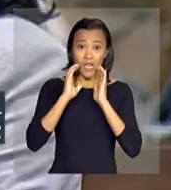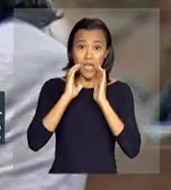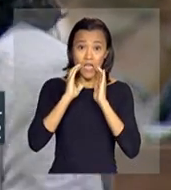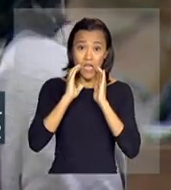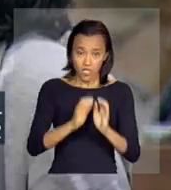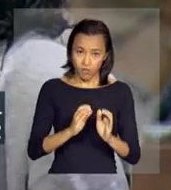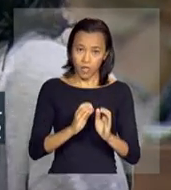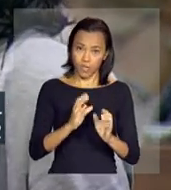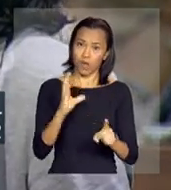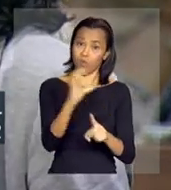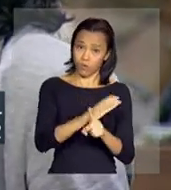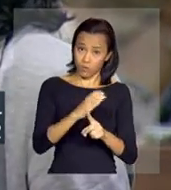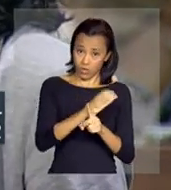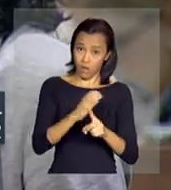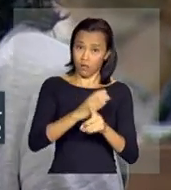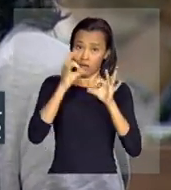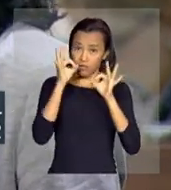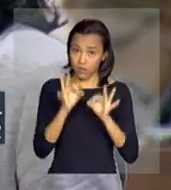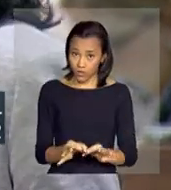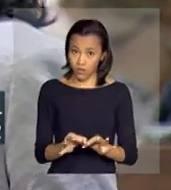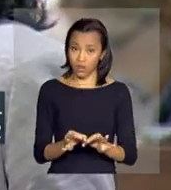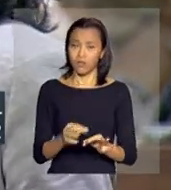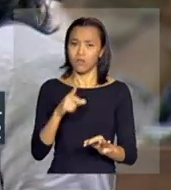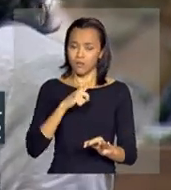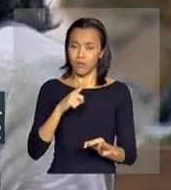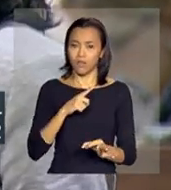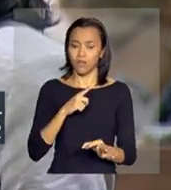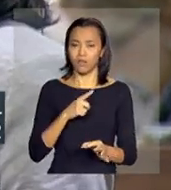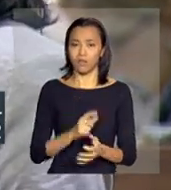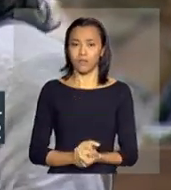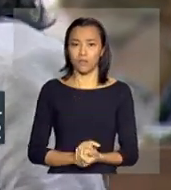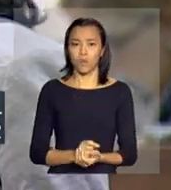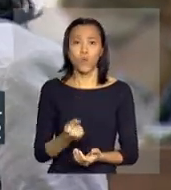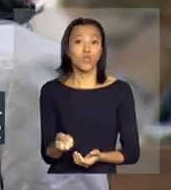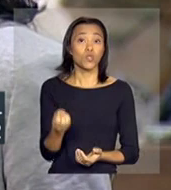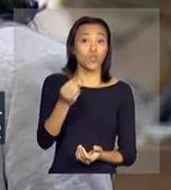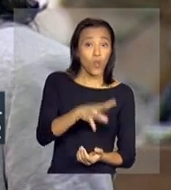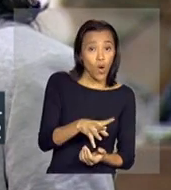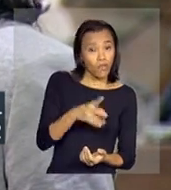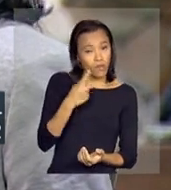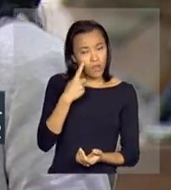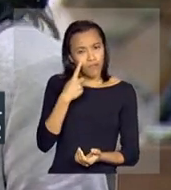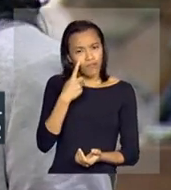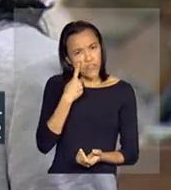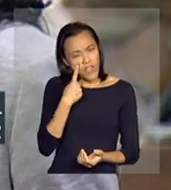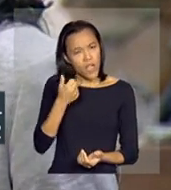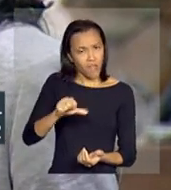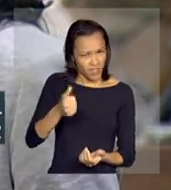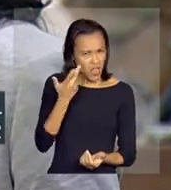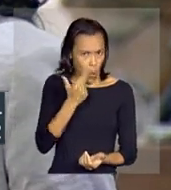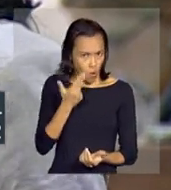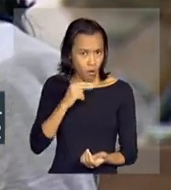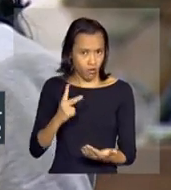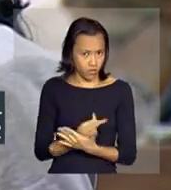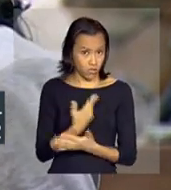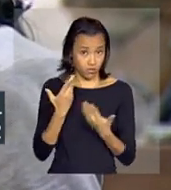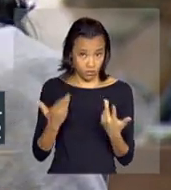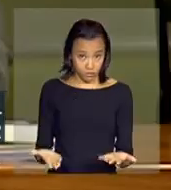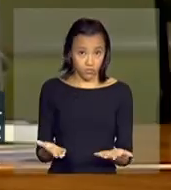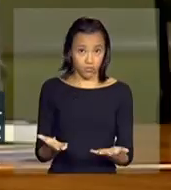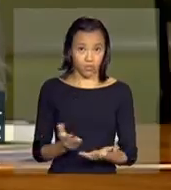essas obras dentro das datas? Existe previsão de uma nova revisão? É normal isso?